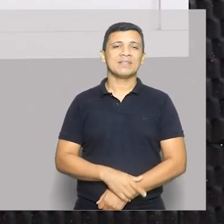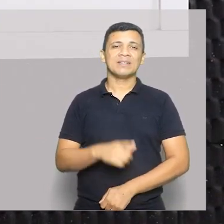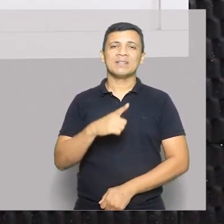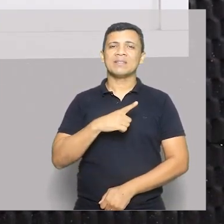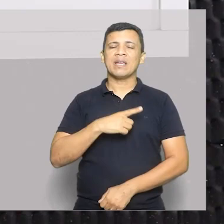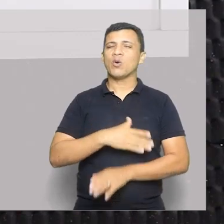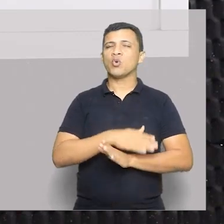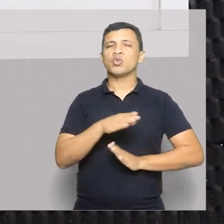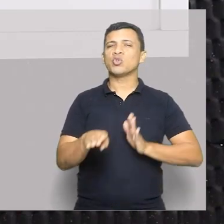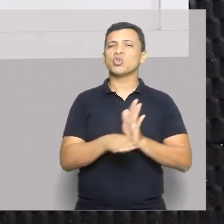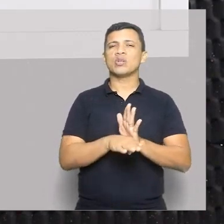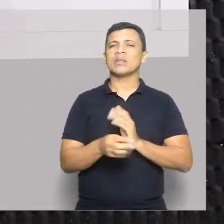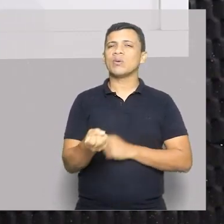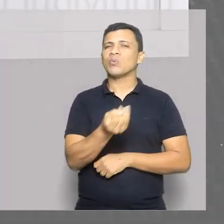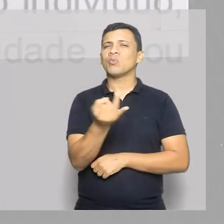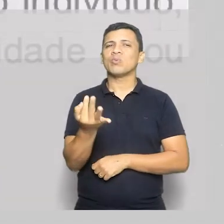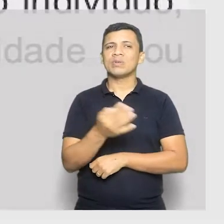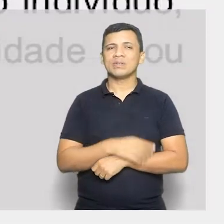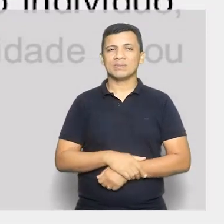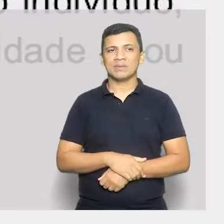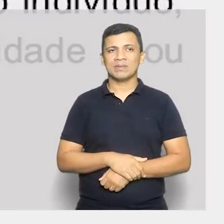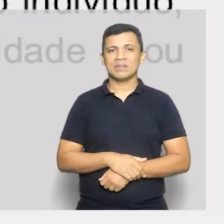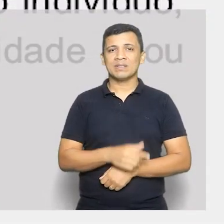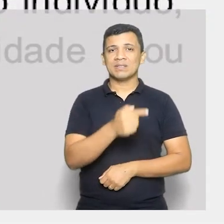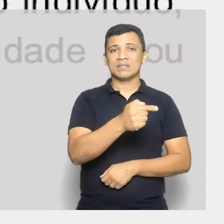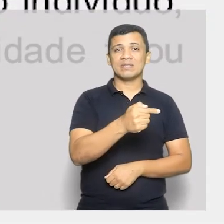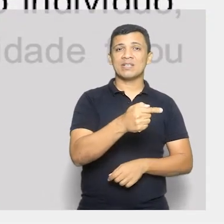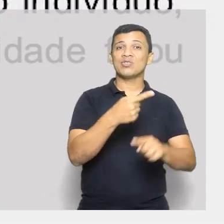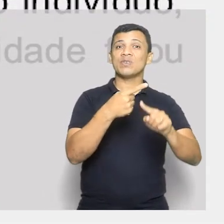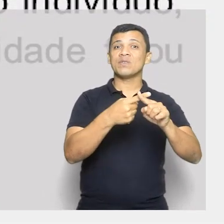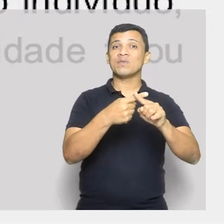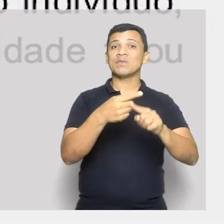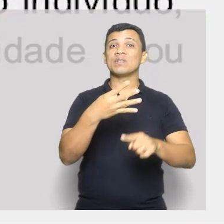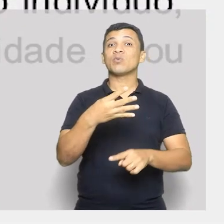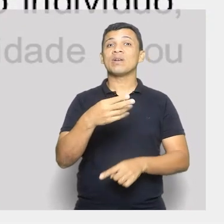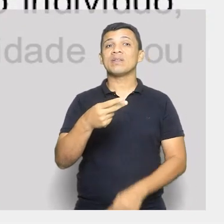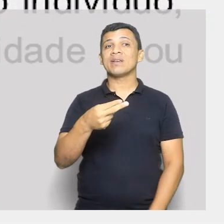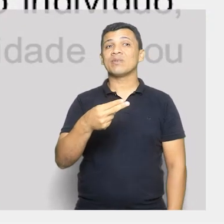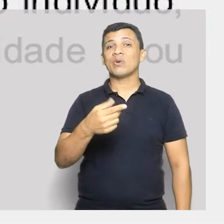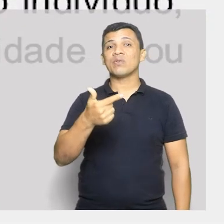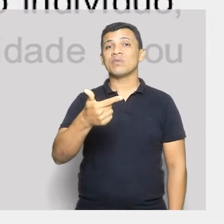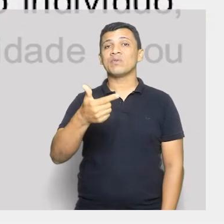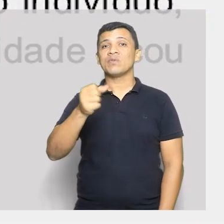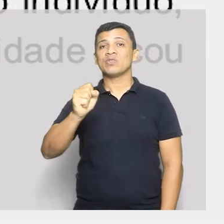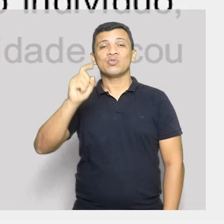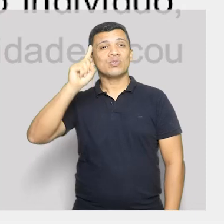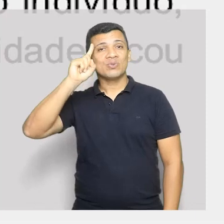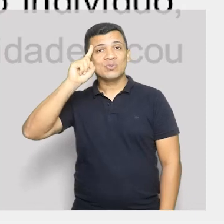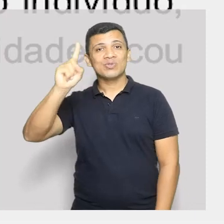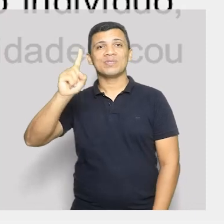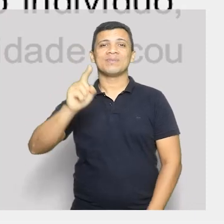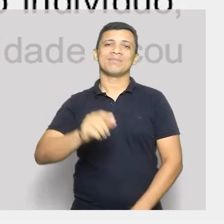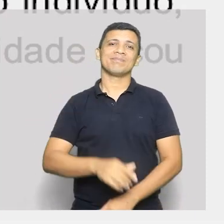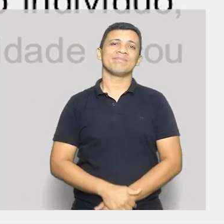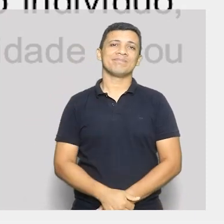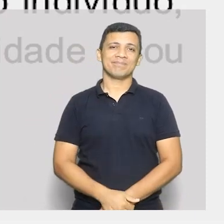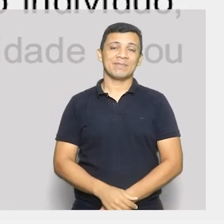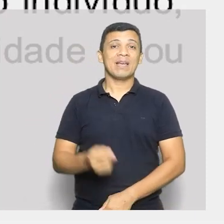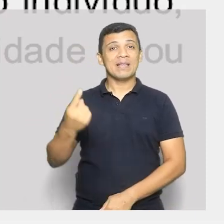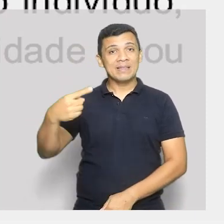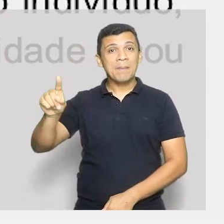um total de quanto? 7 vezes 4, 28 dias. Então,